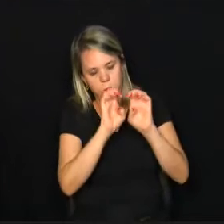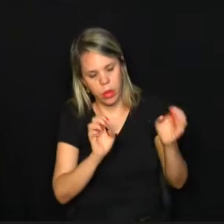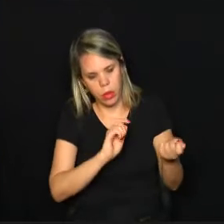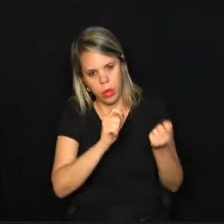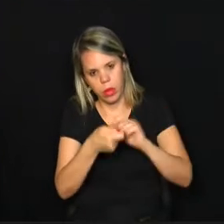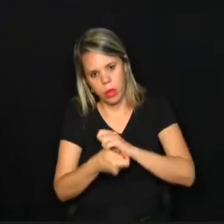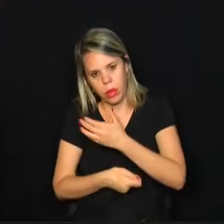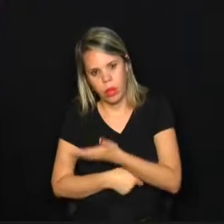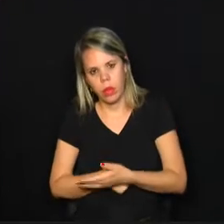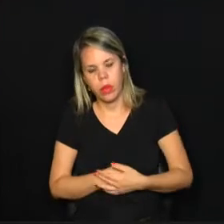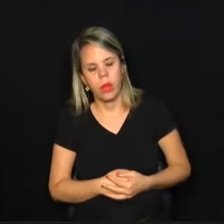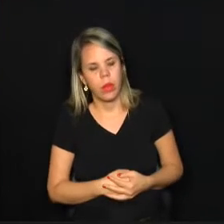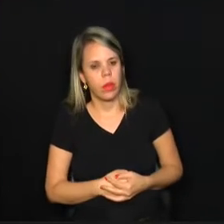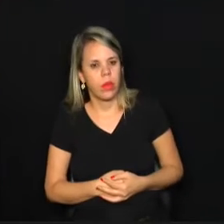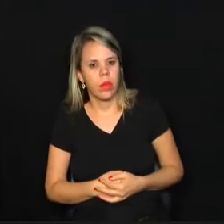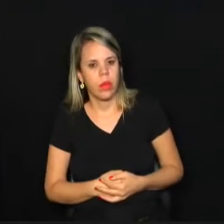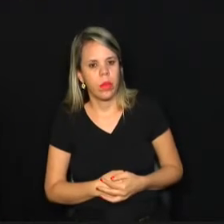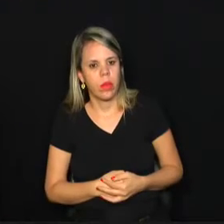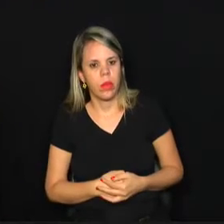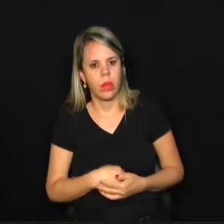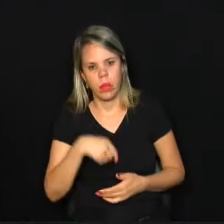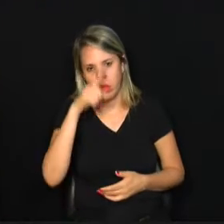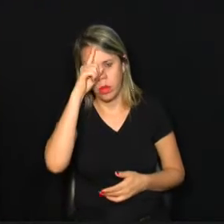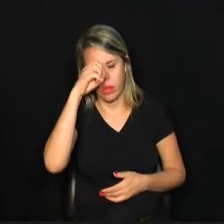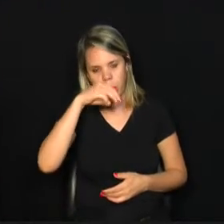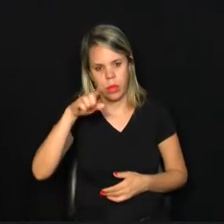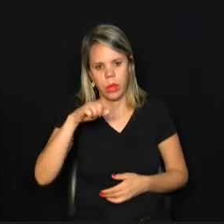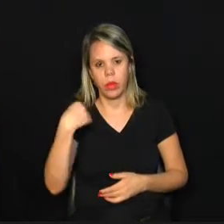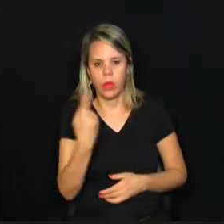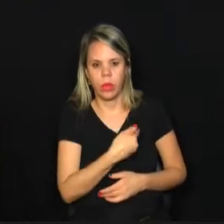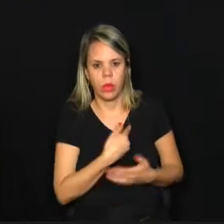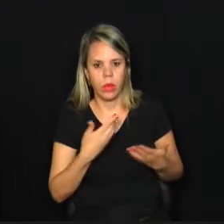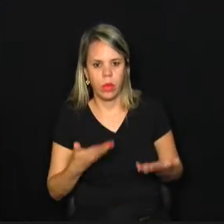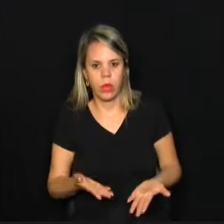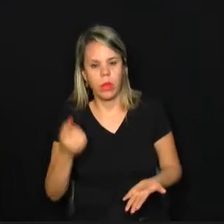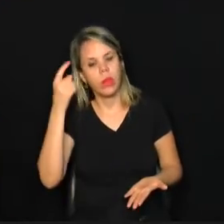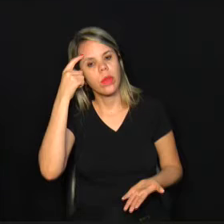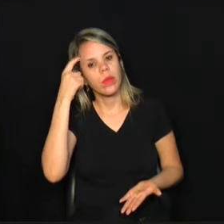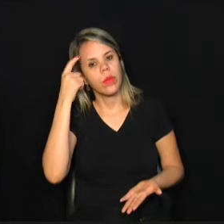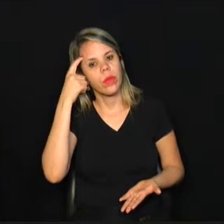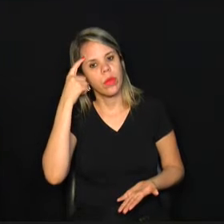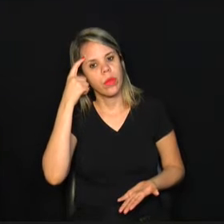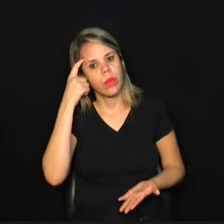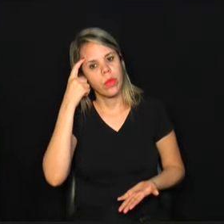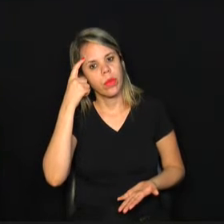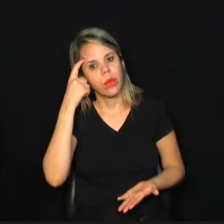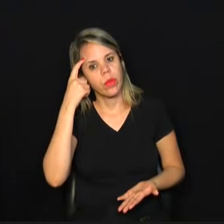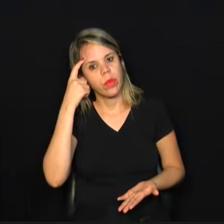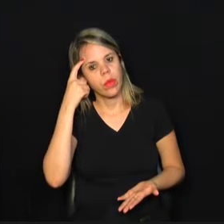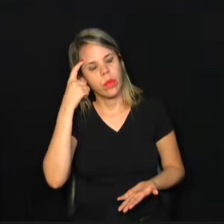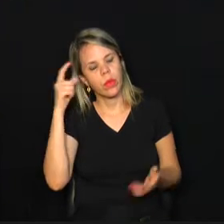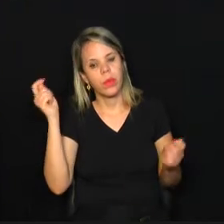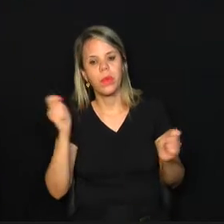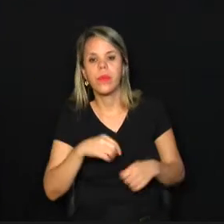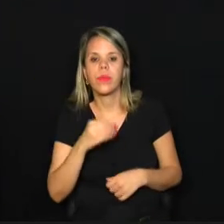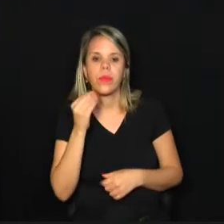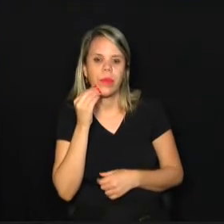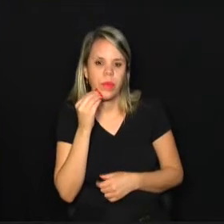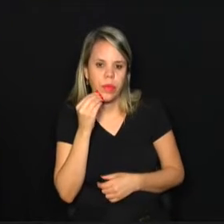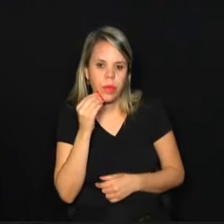estruturação da rede, que nós pensássemos na